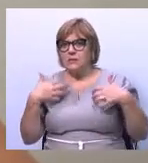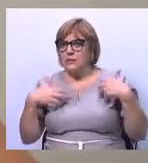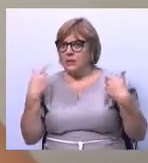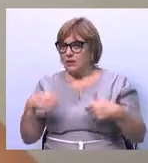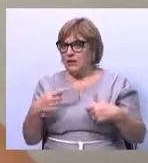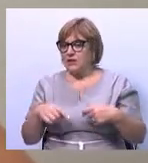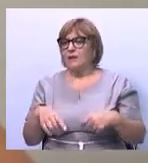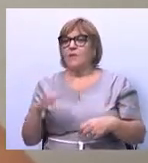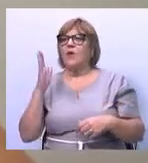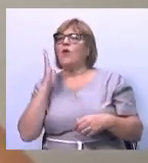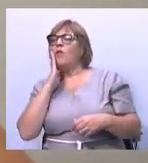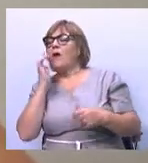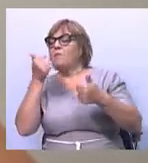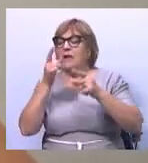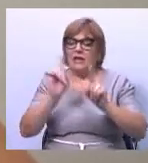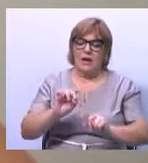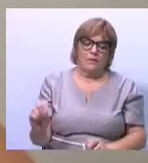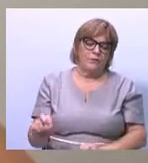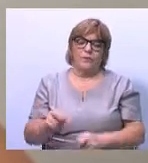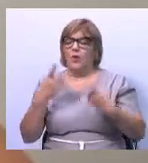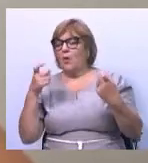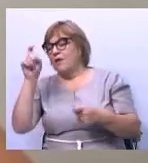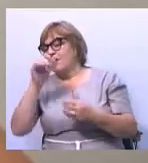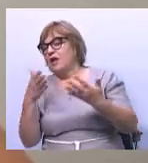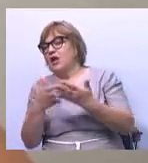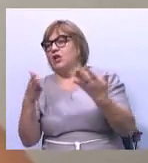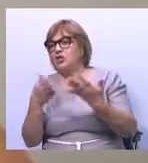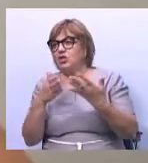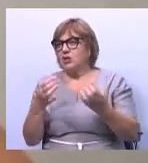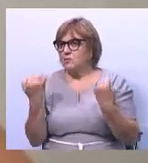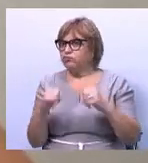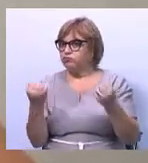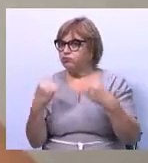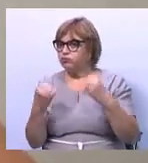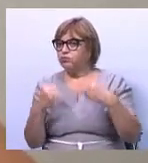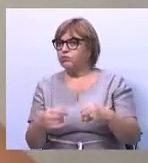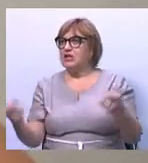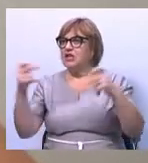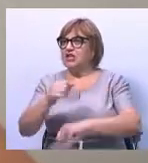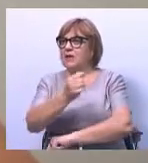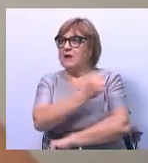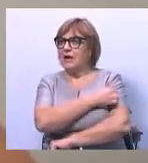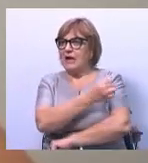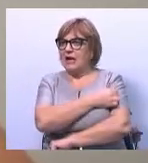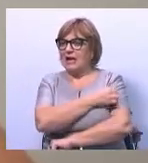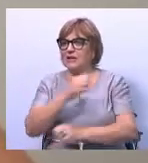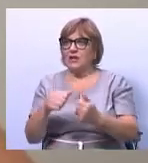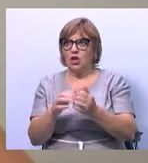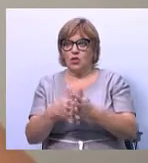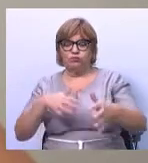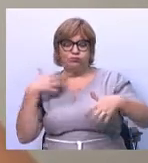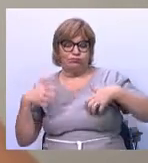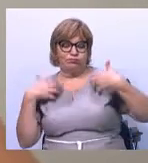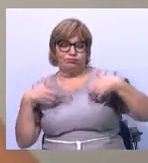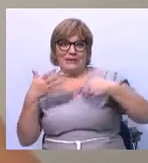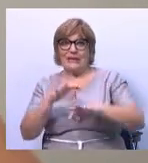constante, ou porque não dormem bem, ou porque o dia da escola acaba por ser estressante e eles chegam a casa com toda aquela agitação normal de